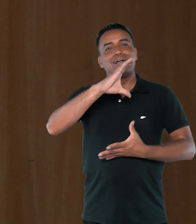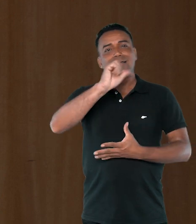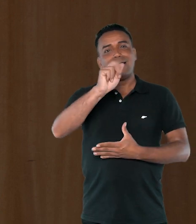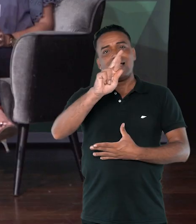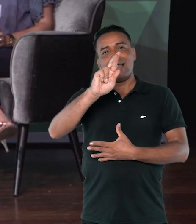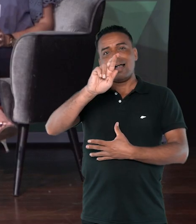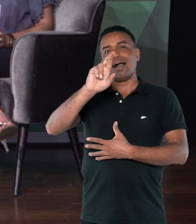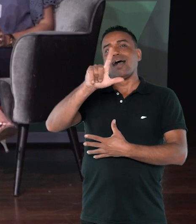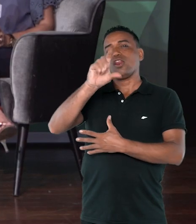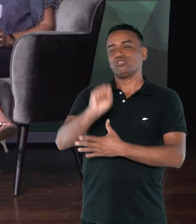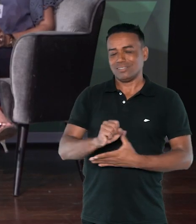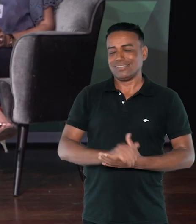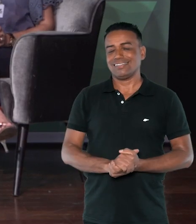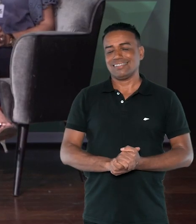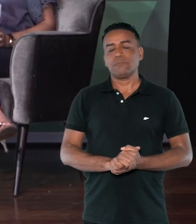Seria por aí.